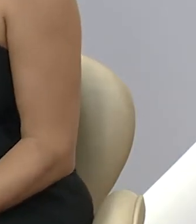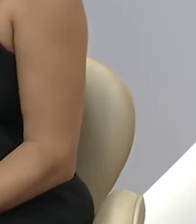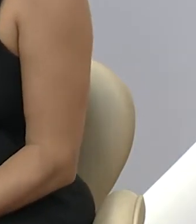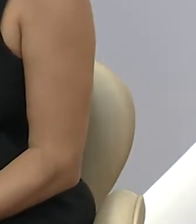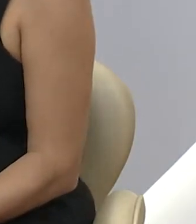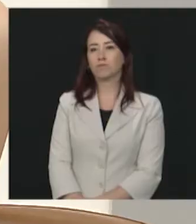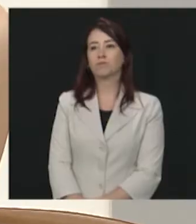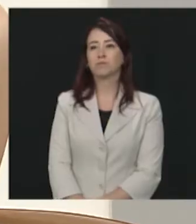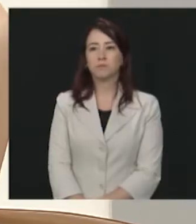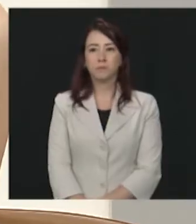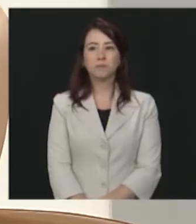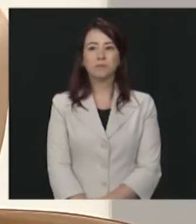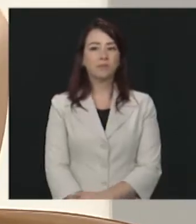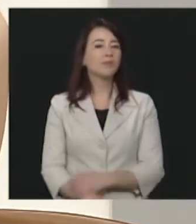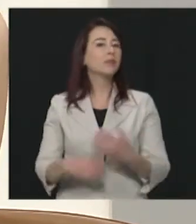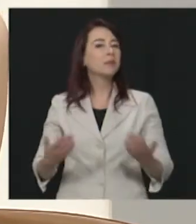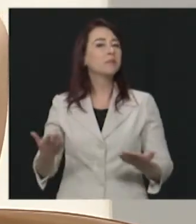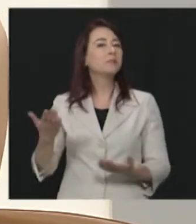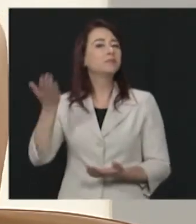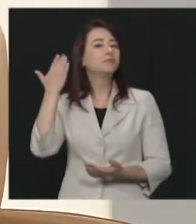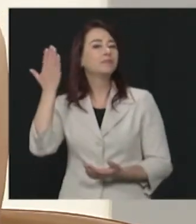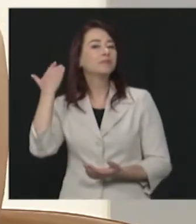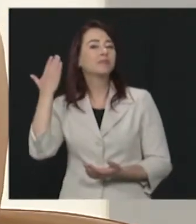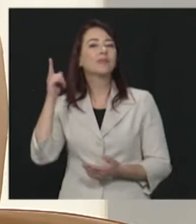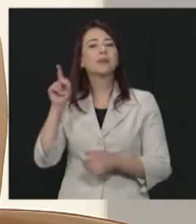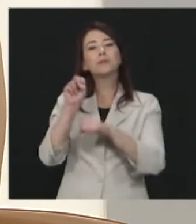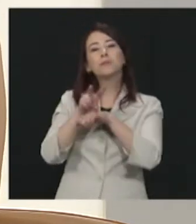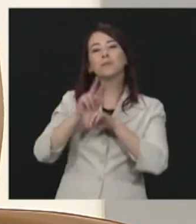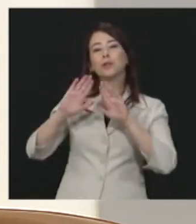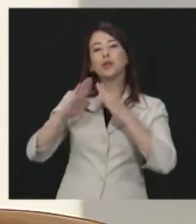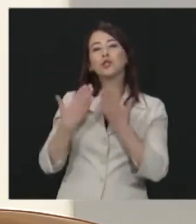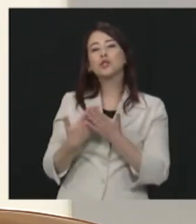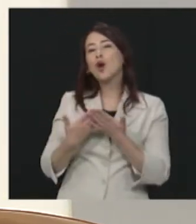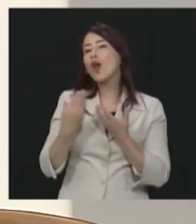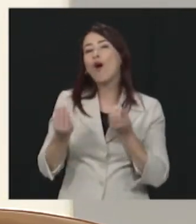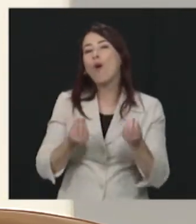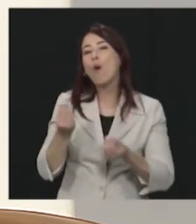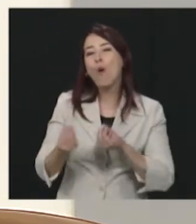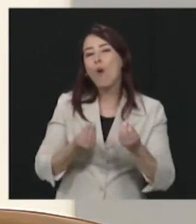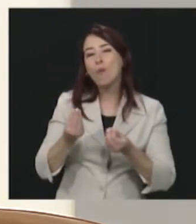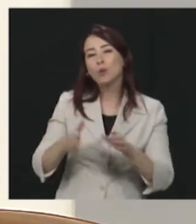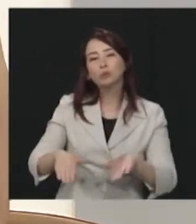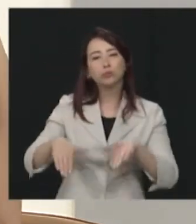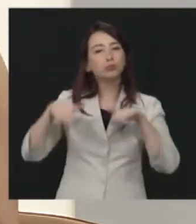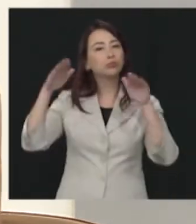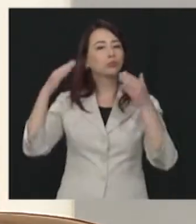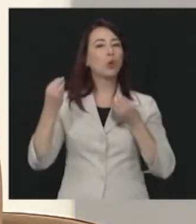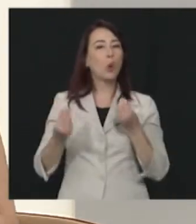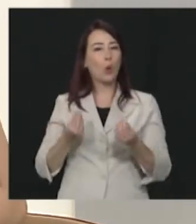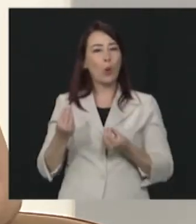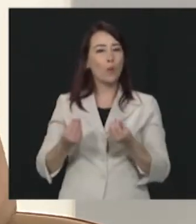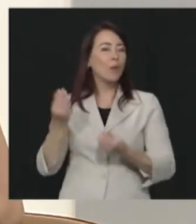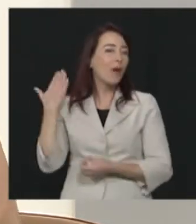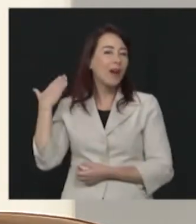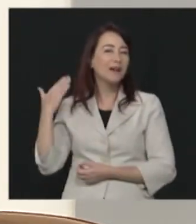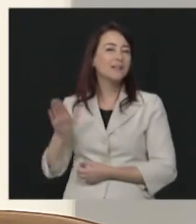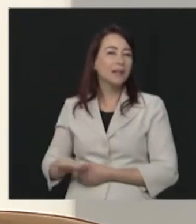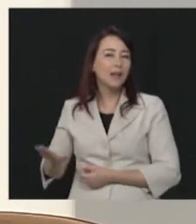na sua época de escola? Conta pra gente, Michele. De Bom, criança.